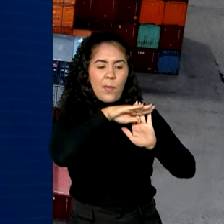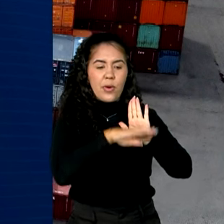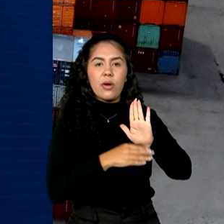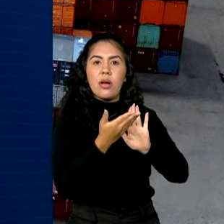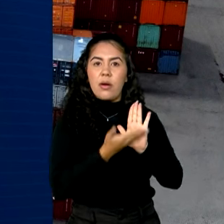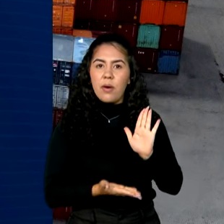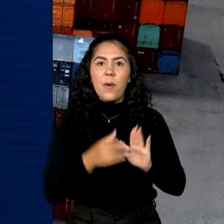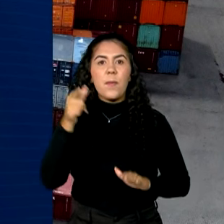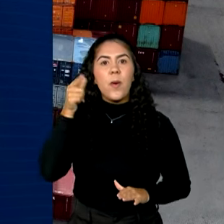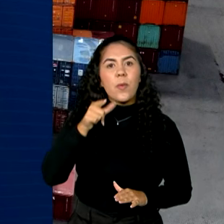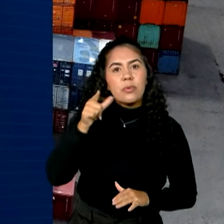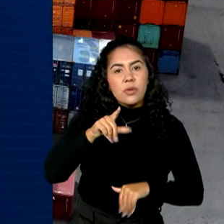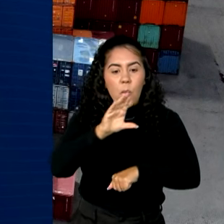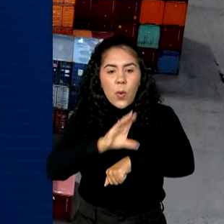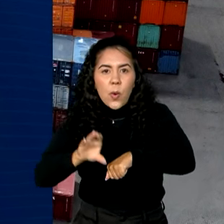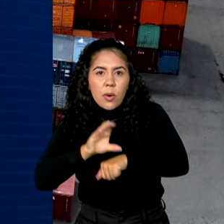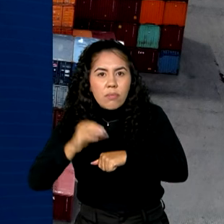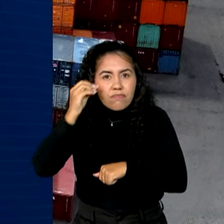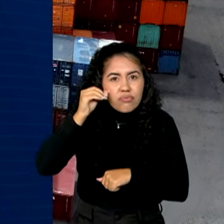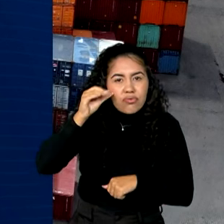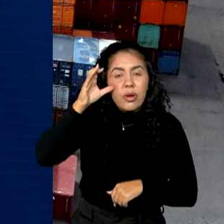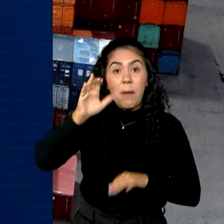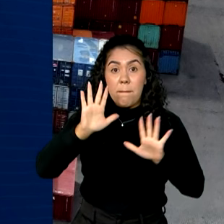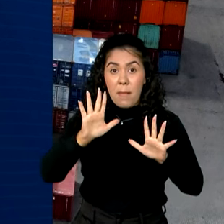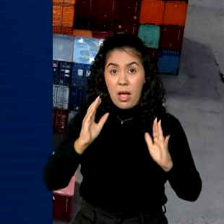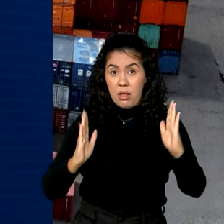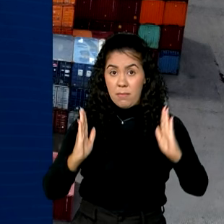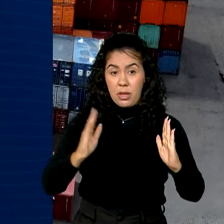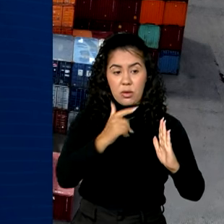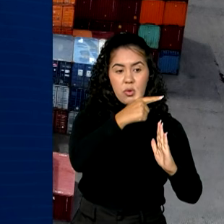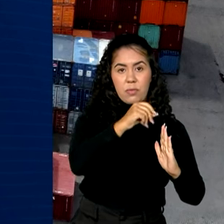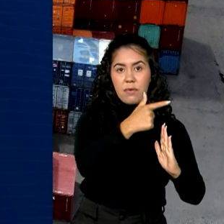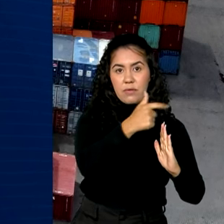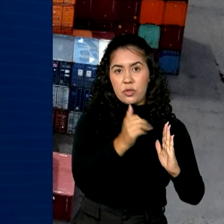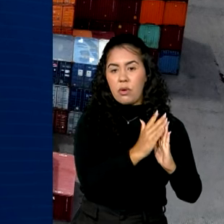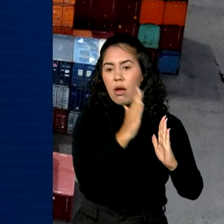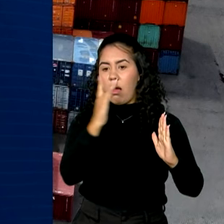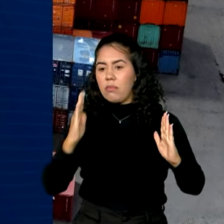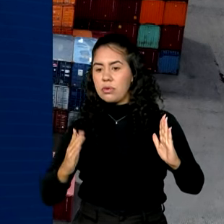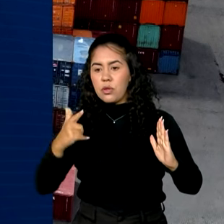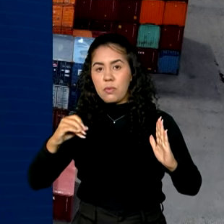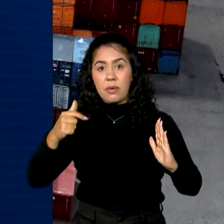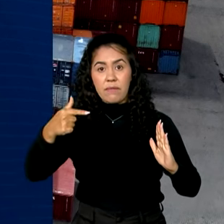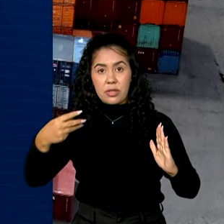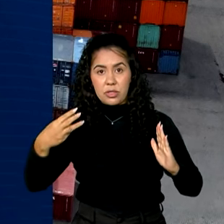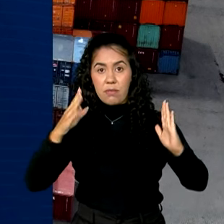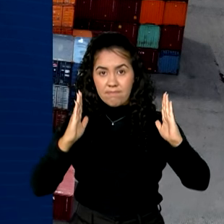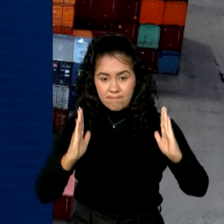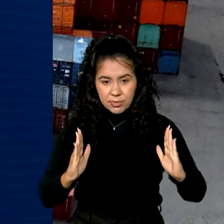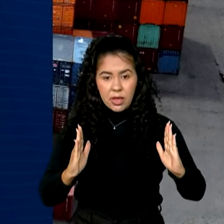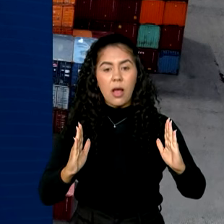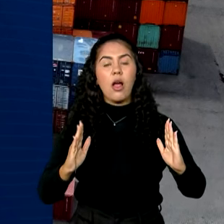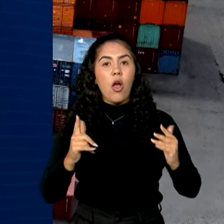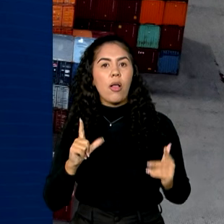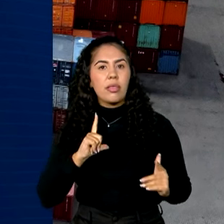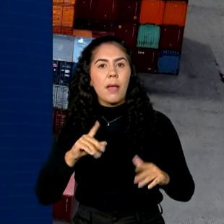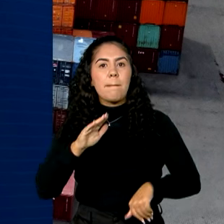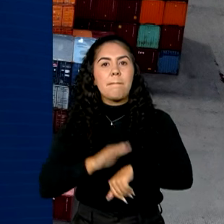qualificação para exportação. Entre 2021 e 2023, o programa atendeu mais